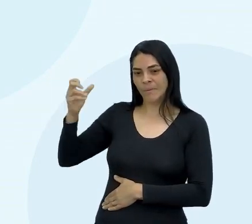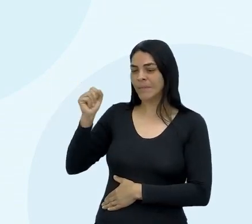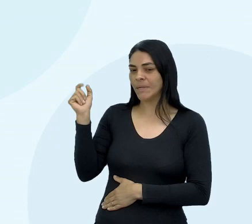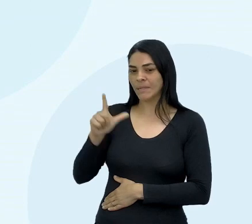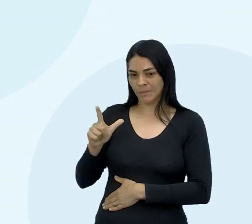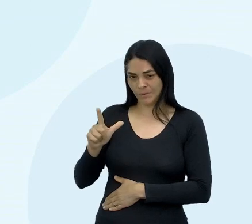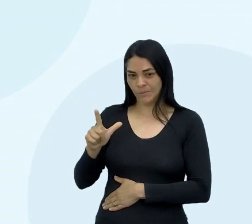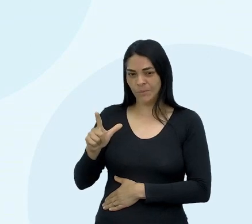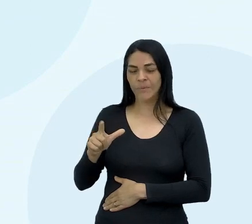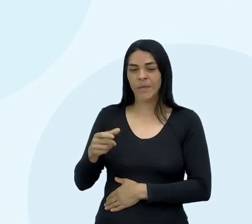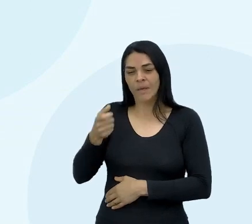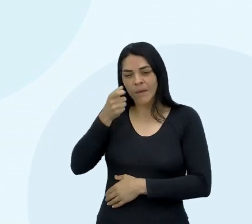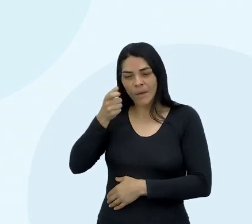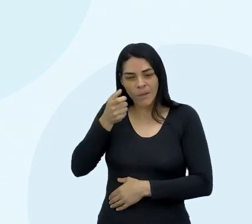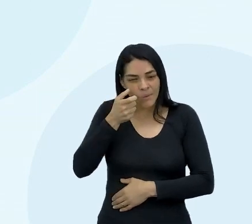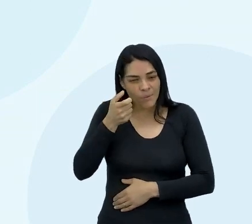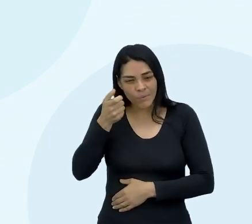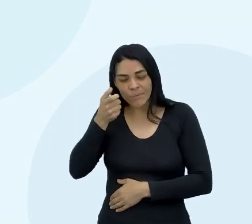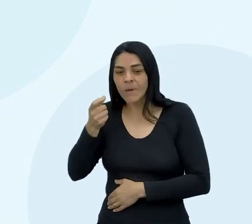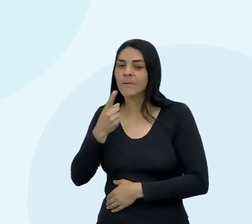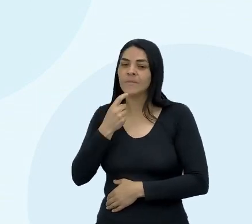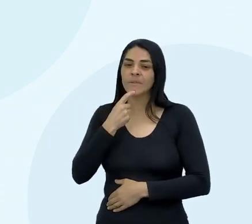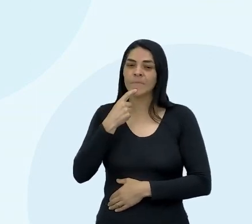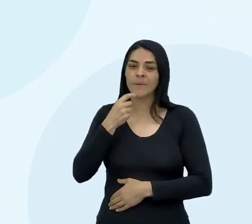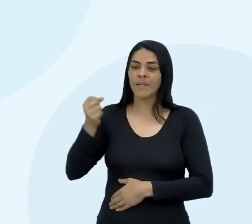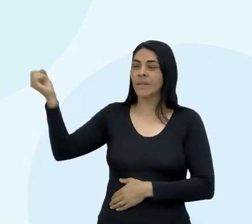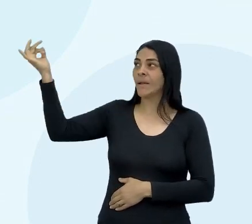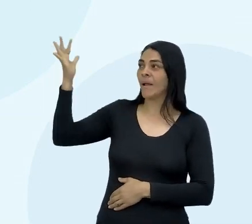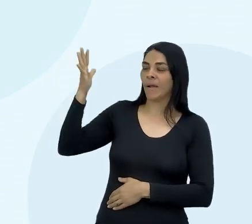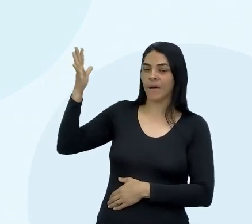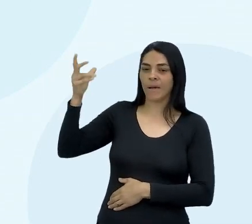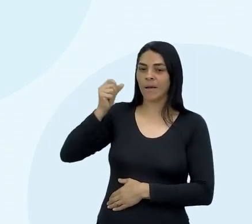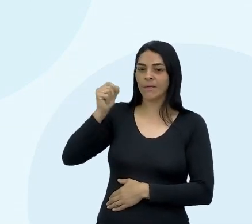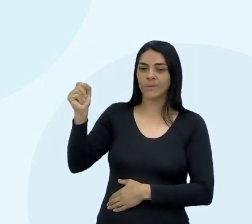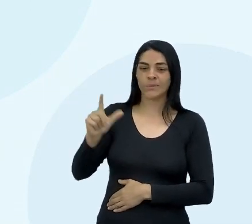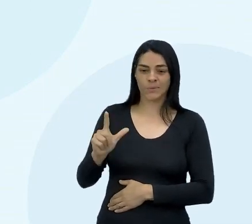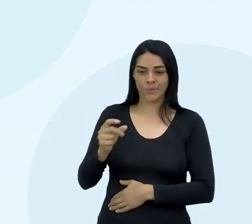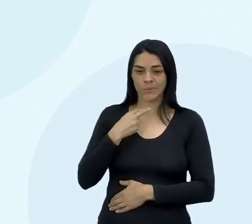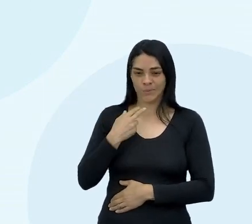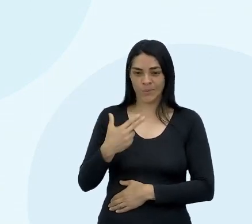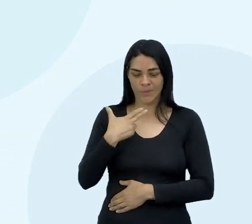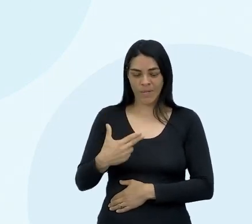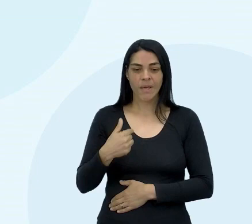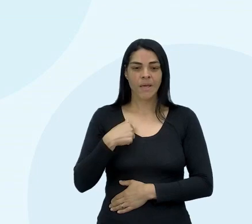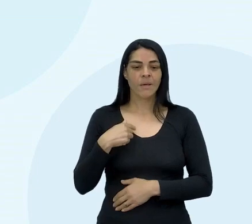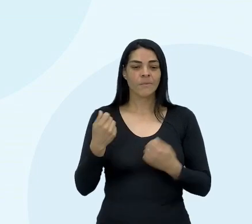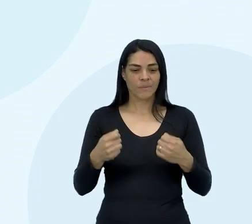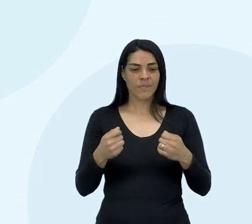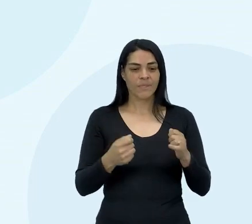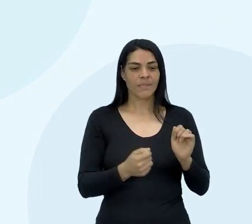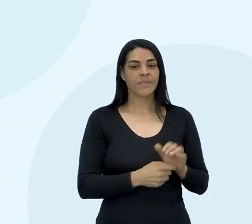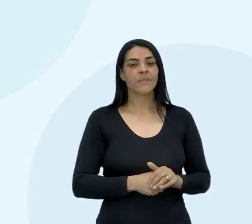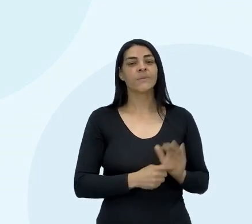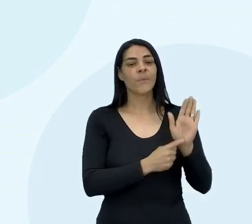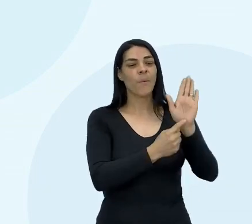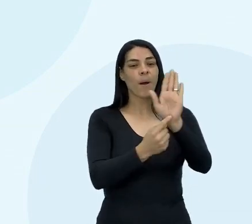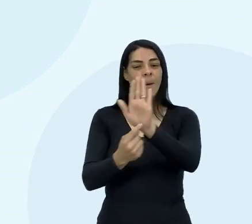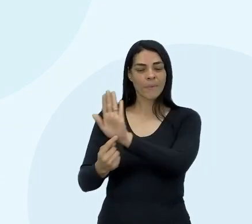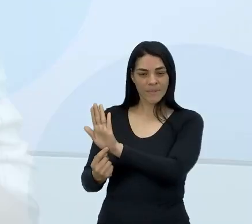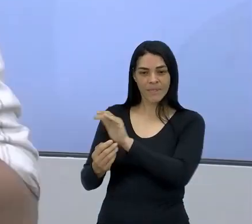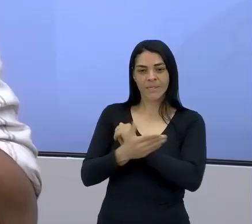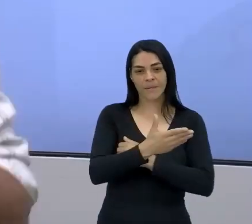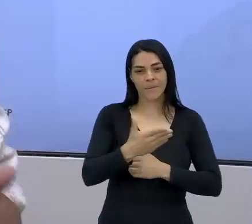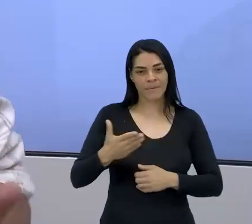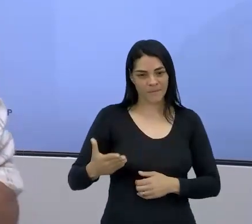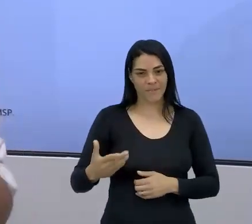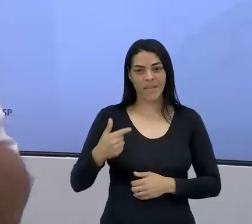lupa vermelha e uma lâmpada azul. E eu não posso deixar de me apresentar para quem não está me vendo também, né? Eu